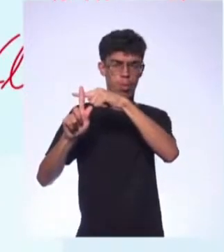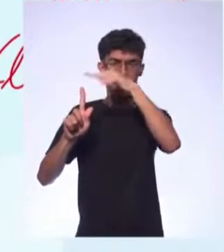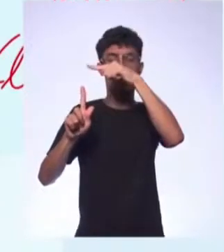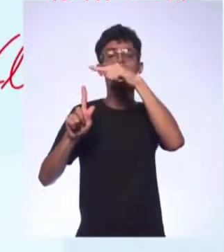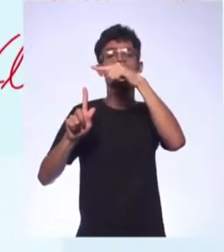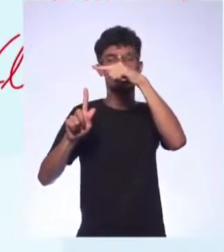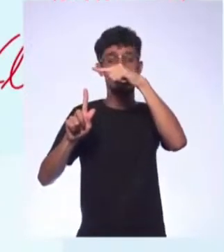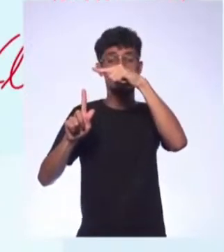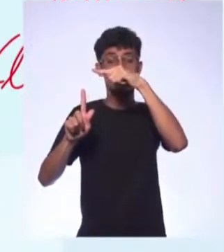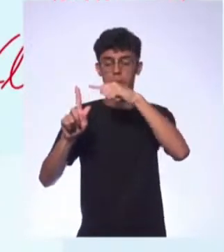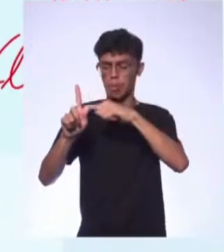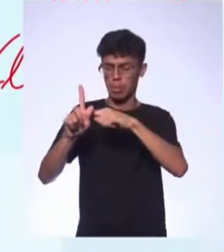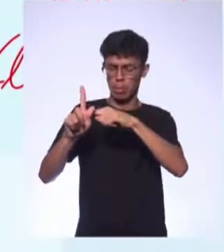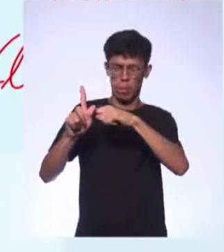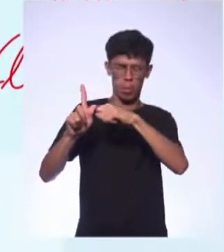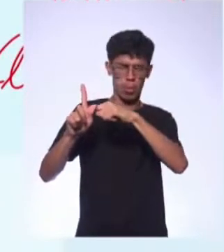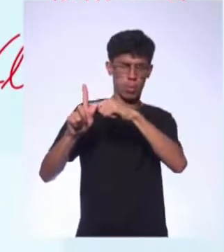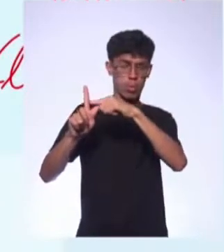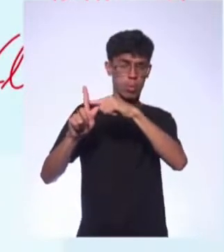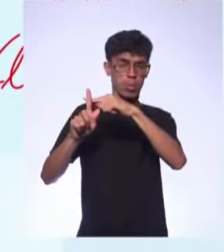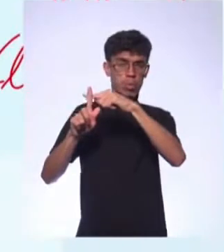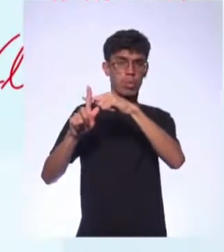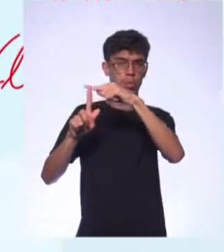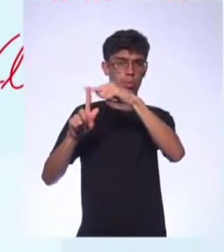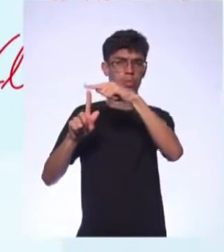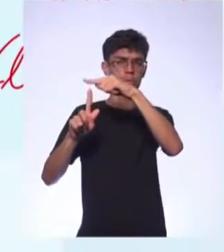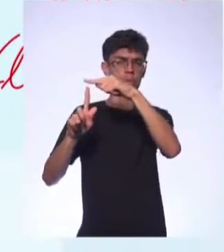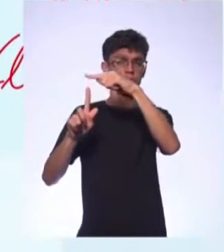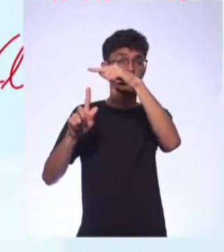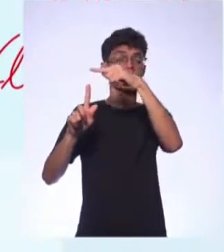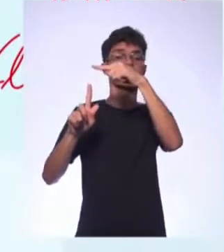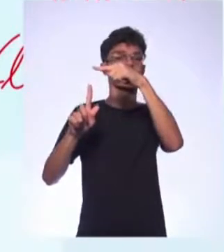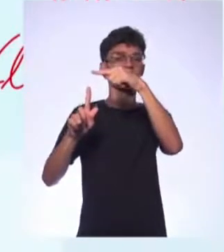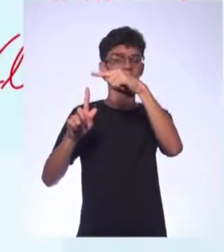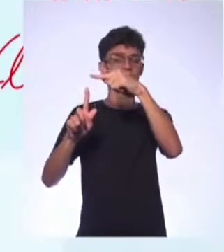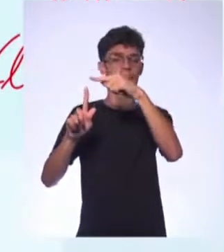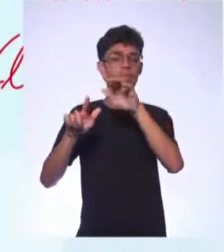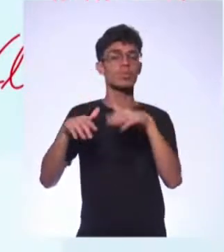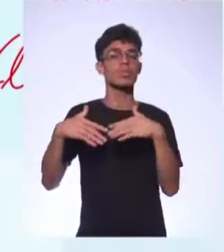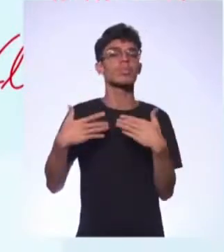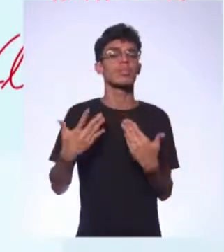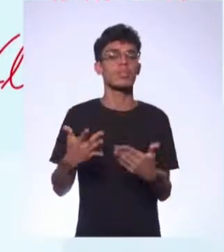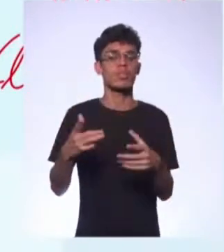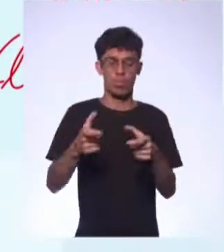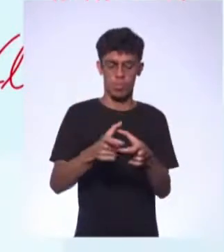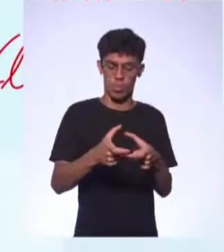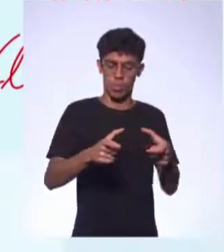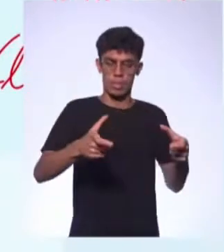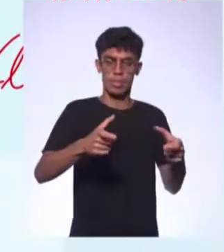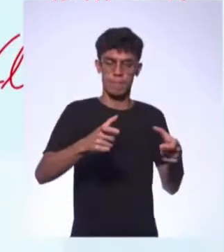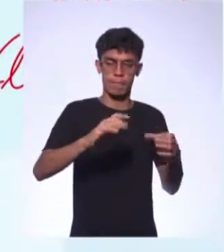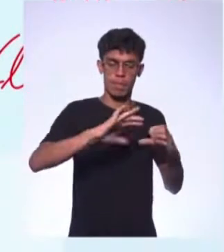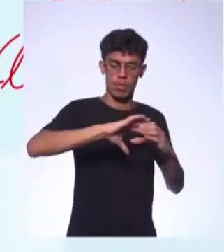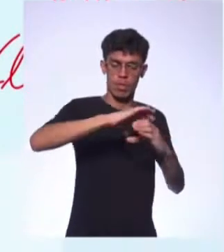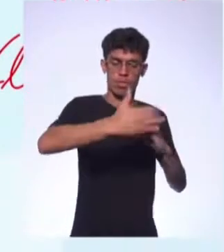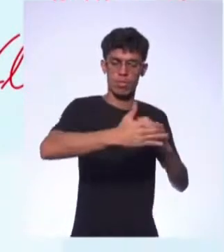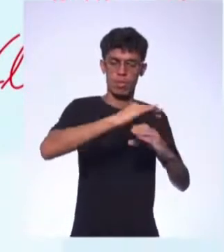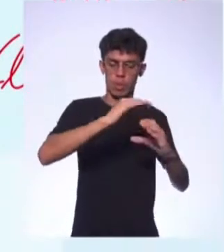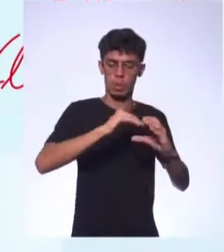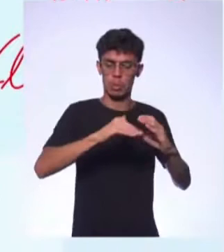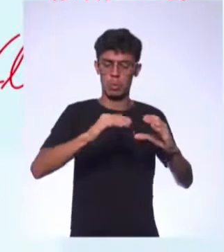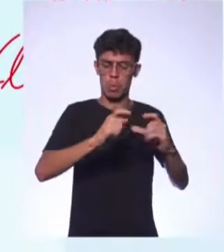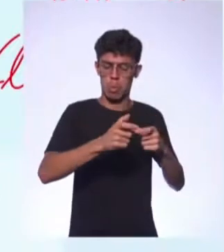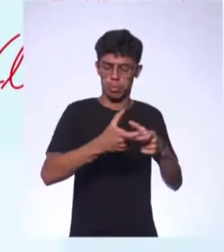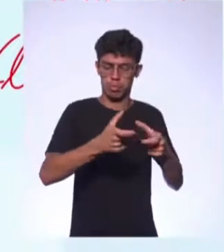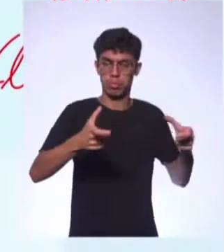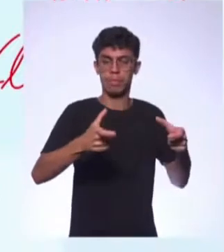quê? A temperatura vai aumentando por conta do buraco na camada de ozônio e vai